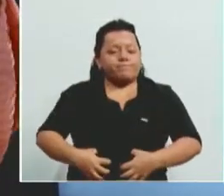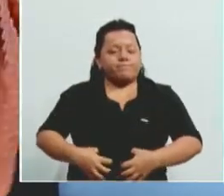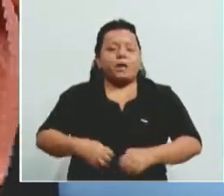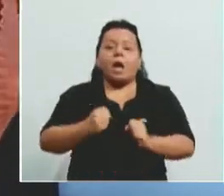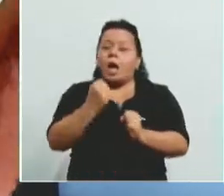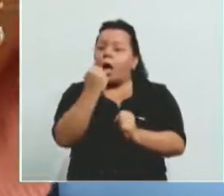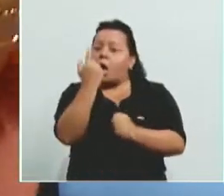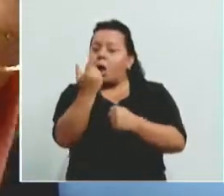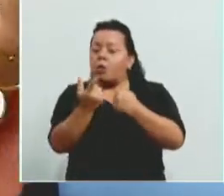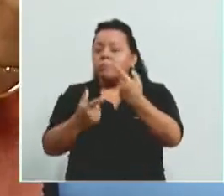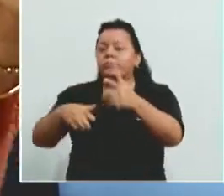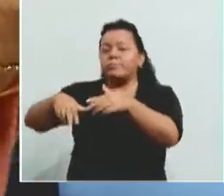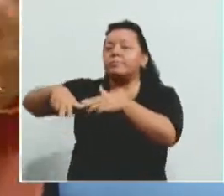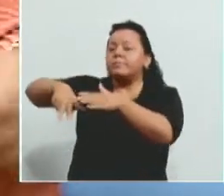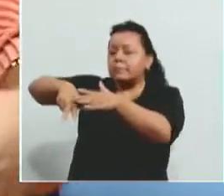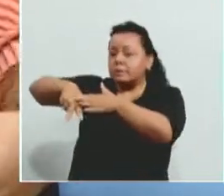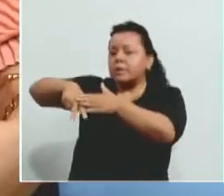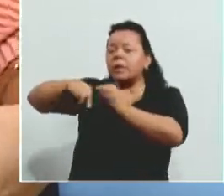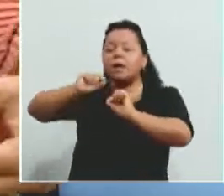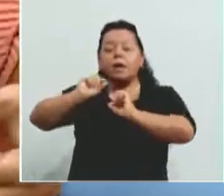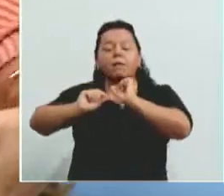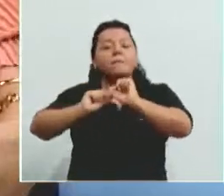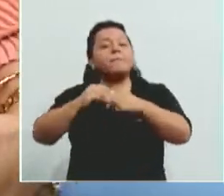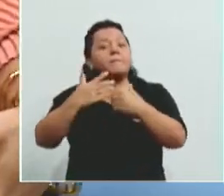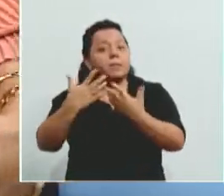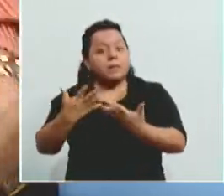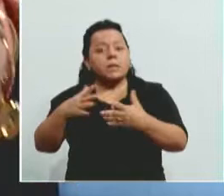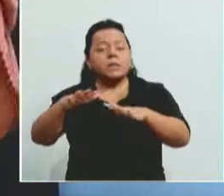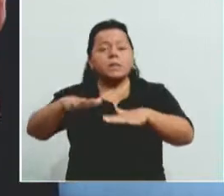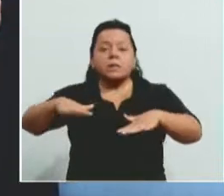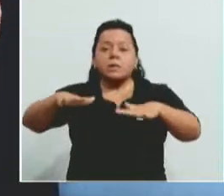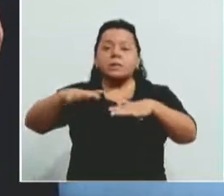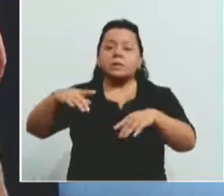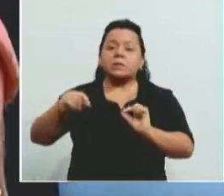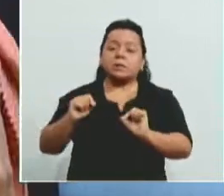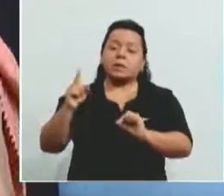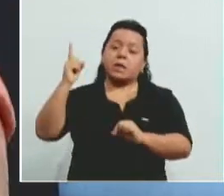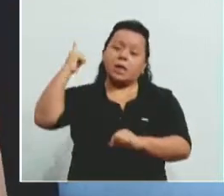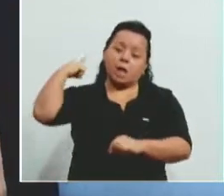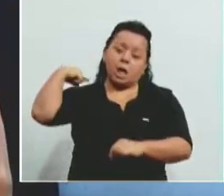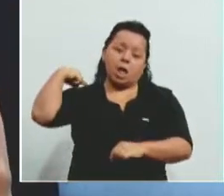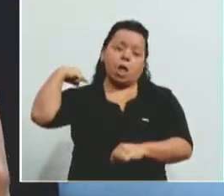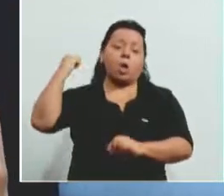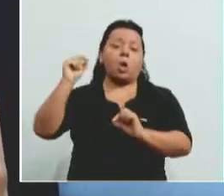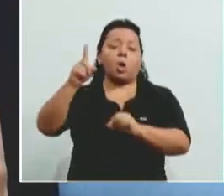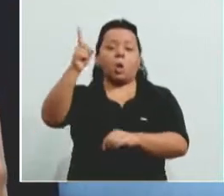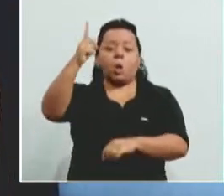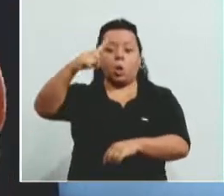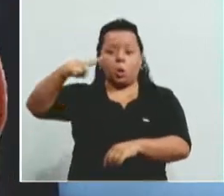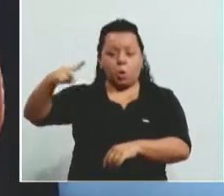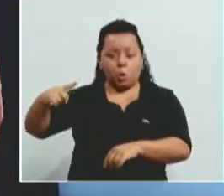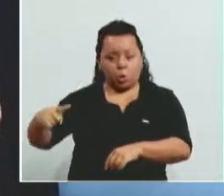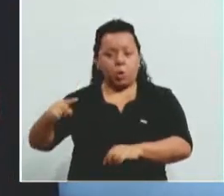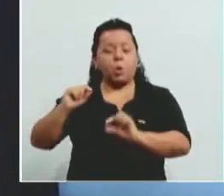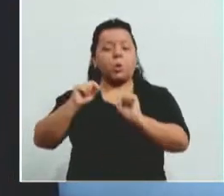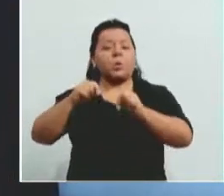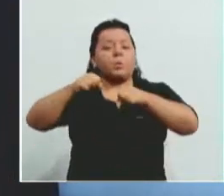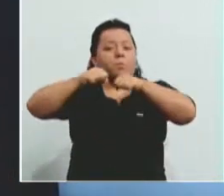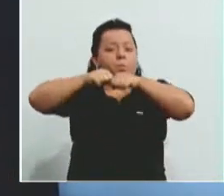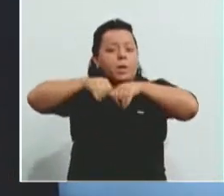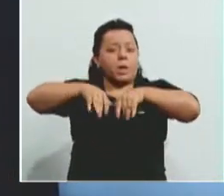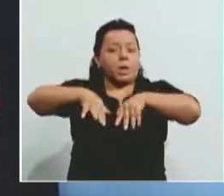pacientes, a depender do grau dessa endometriose, pode dar na região da coluna e irradiar para as pernas. Pode